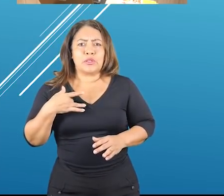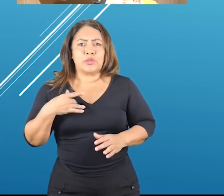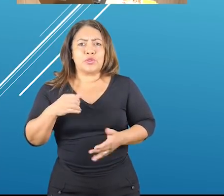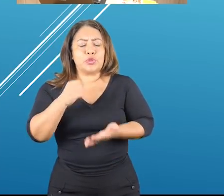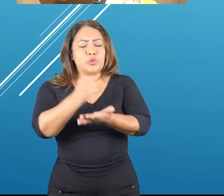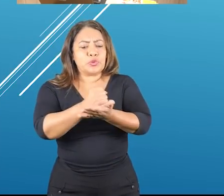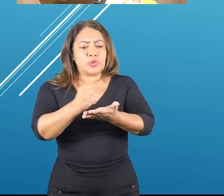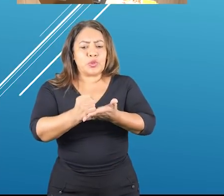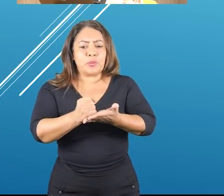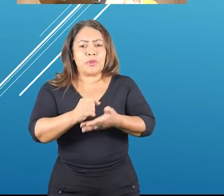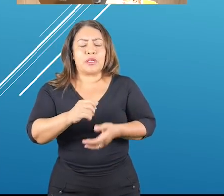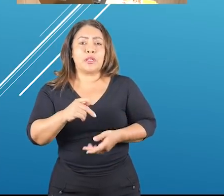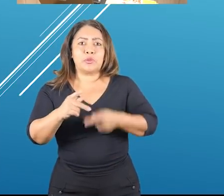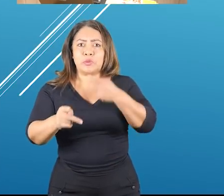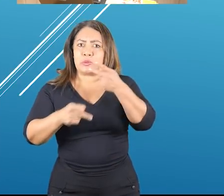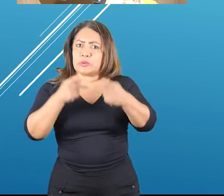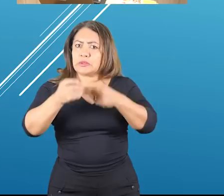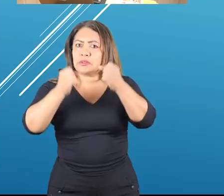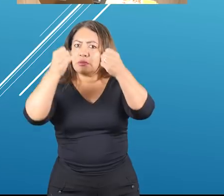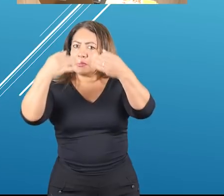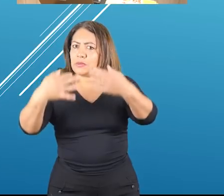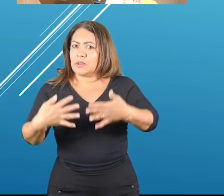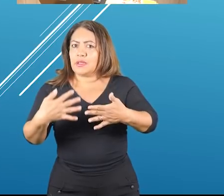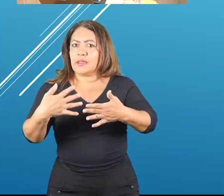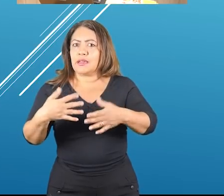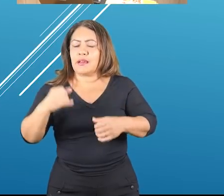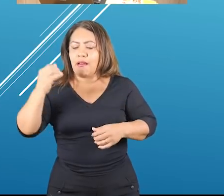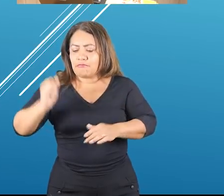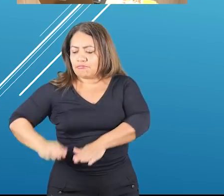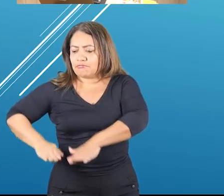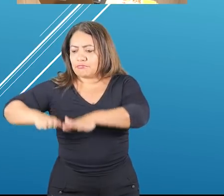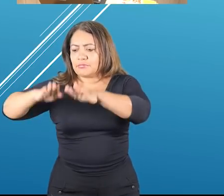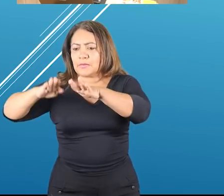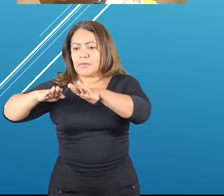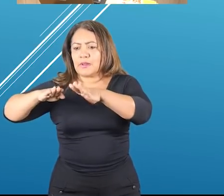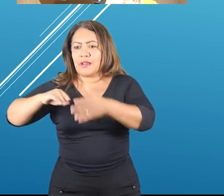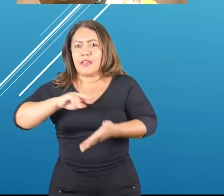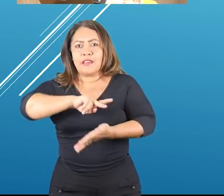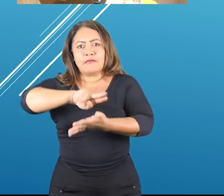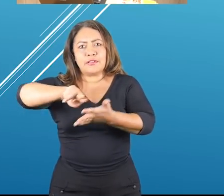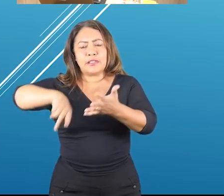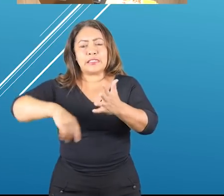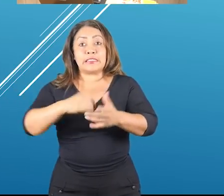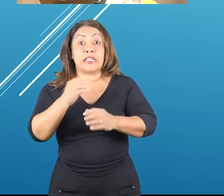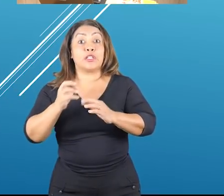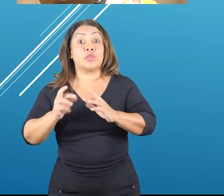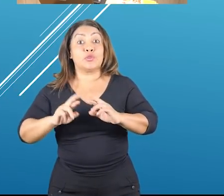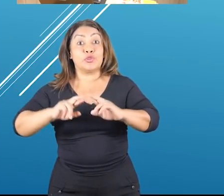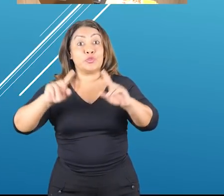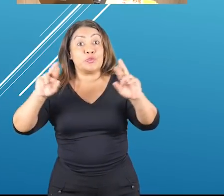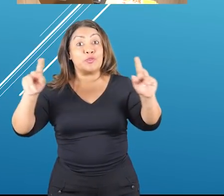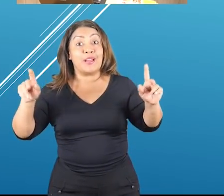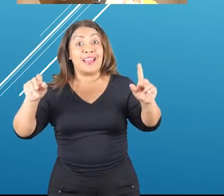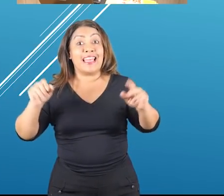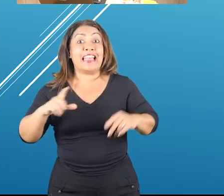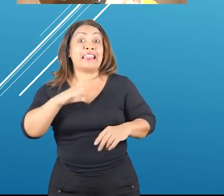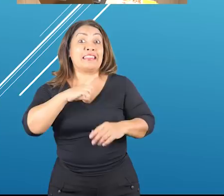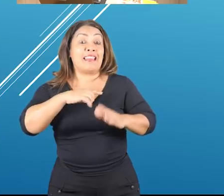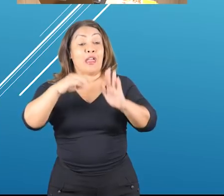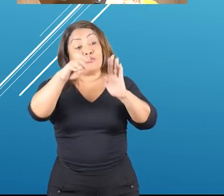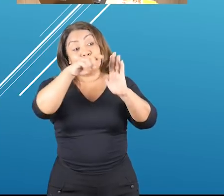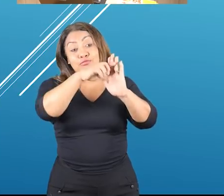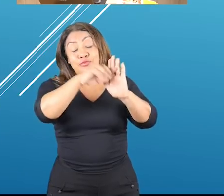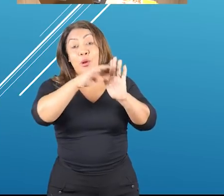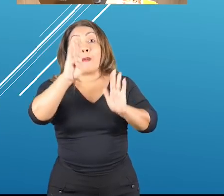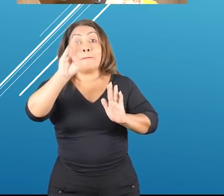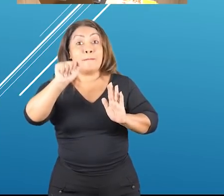em outros documentos que falam sobre a infância, trabalhando a questão das múltiplas linguagens. E dentro desses quadros saiu o